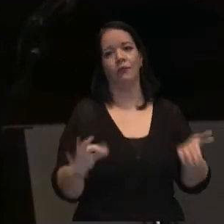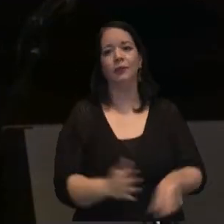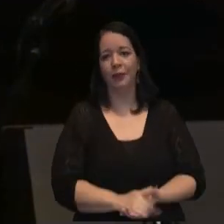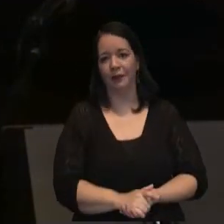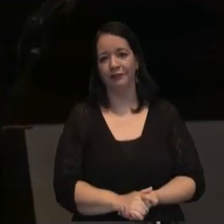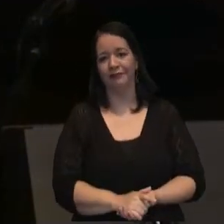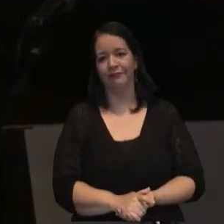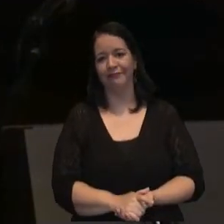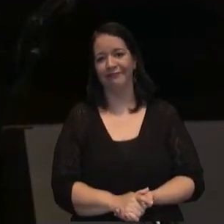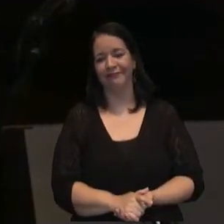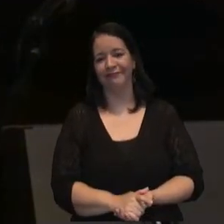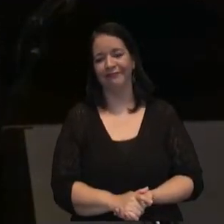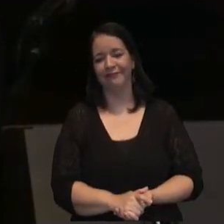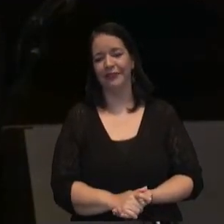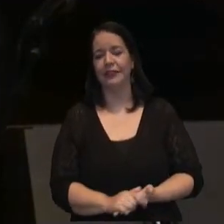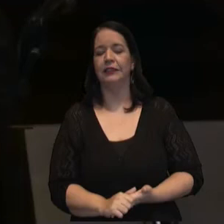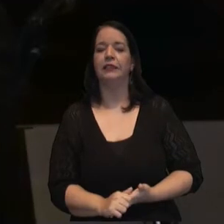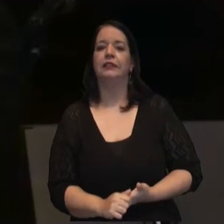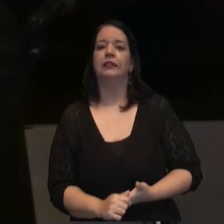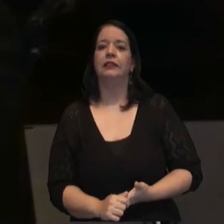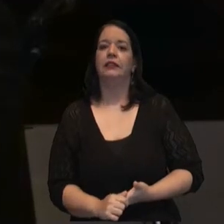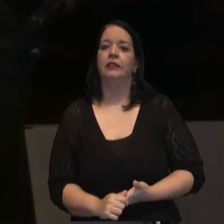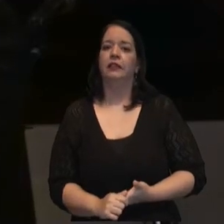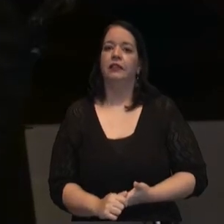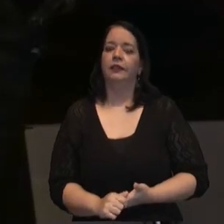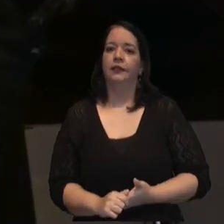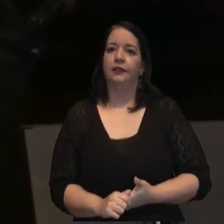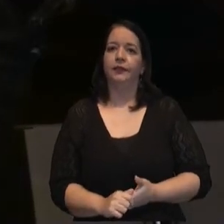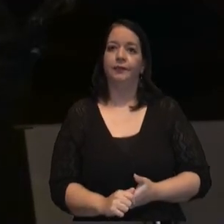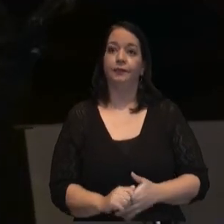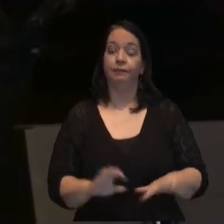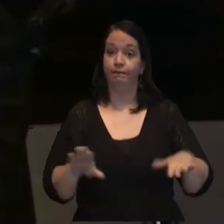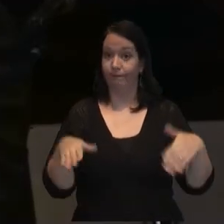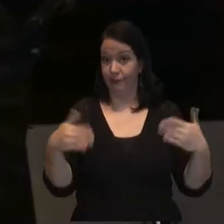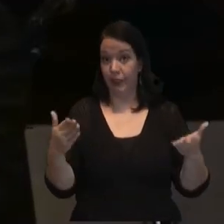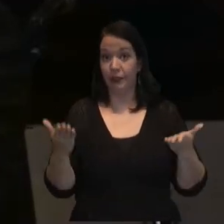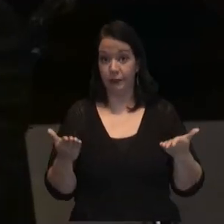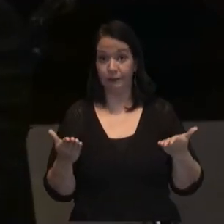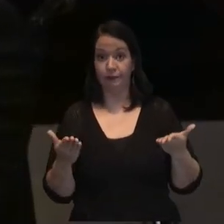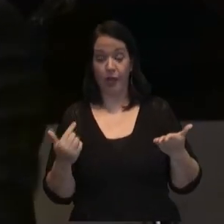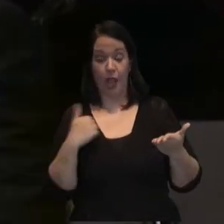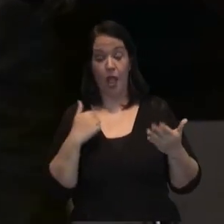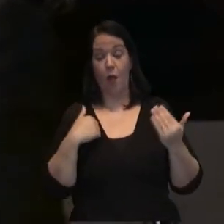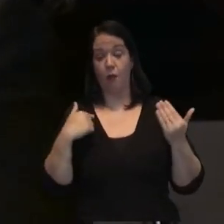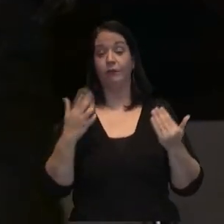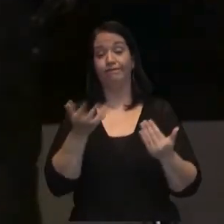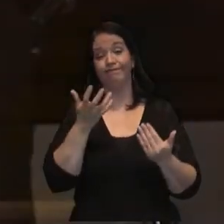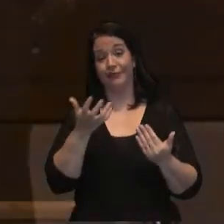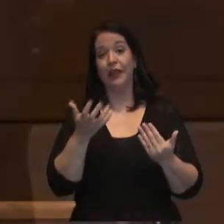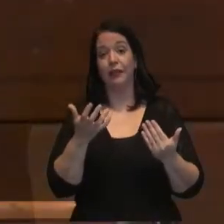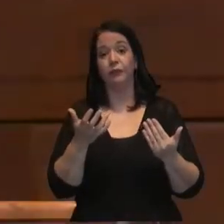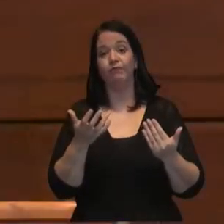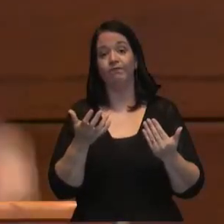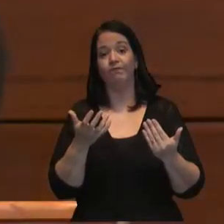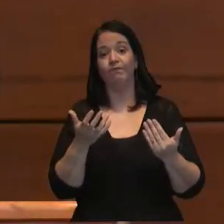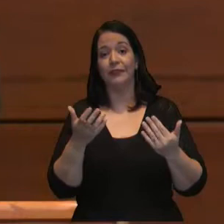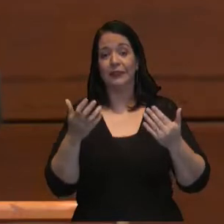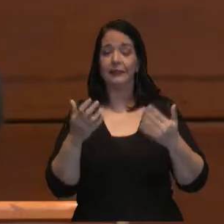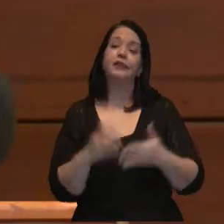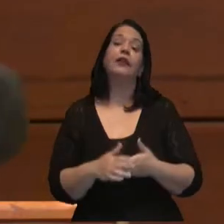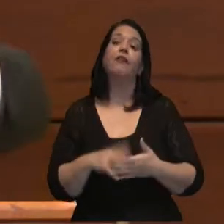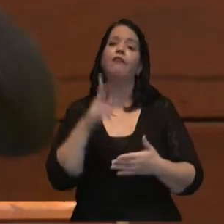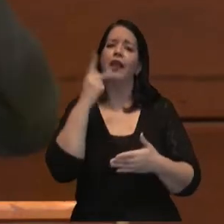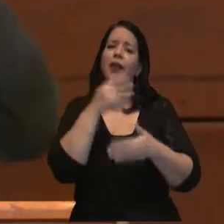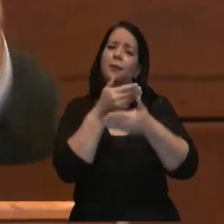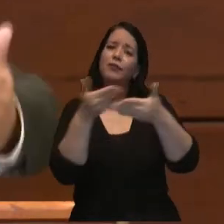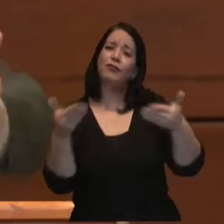a causa do medo seja anulada. Então eu quero neste momento, em nome de Jesus, apresentar